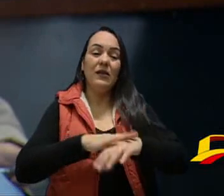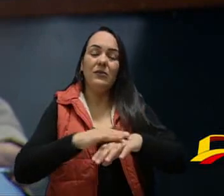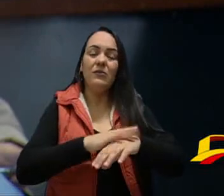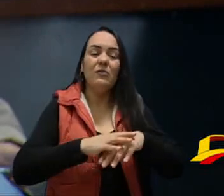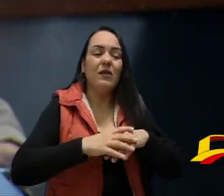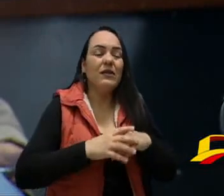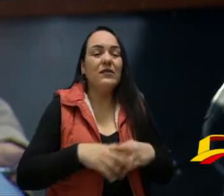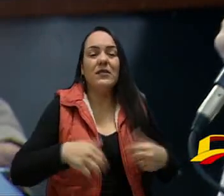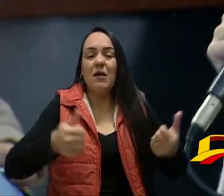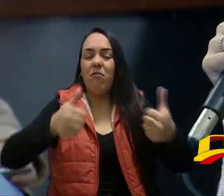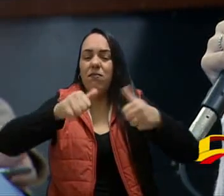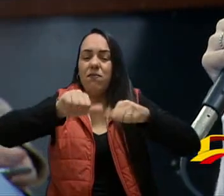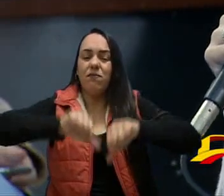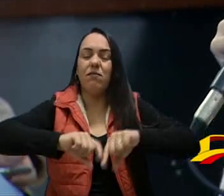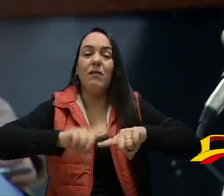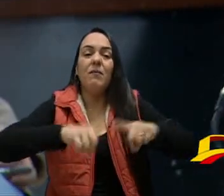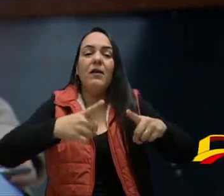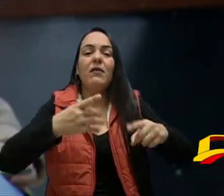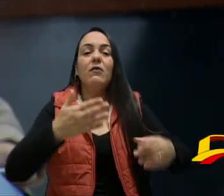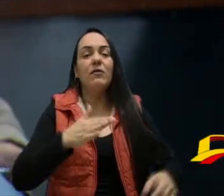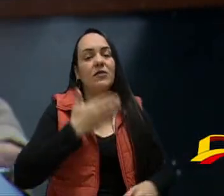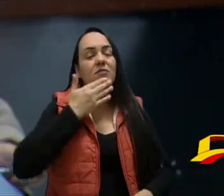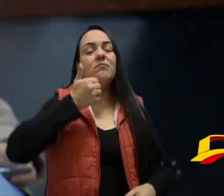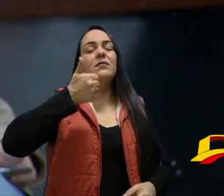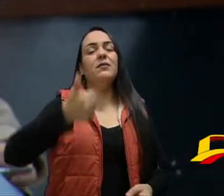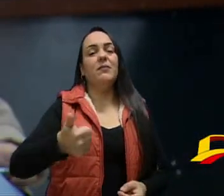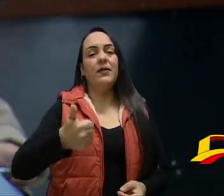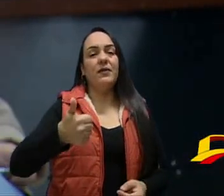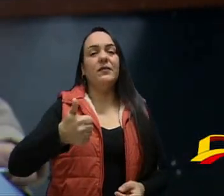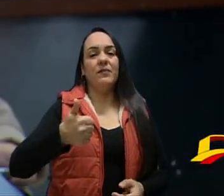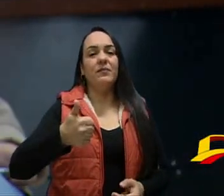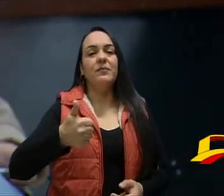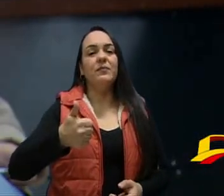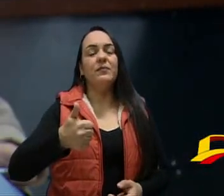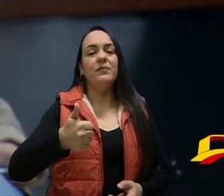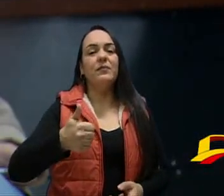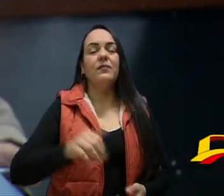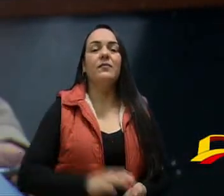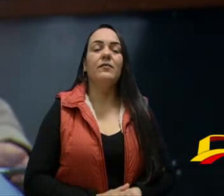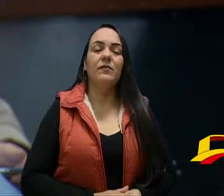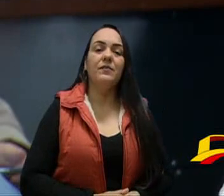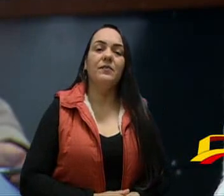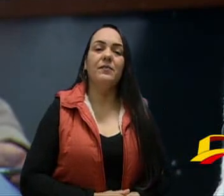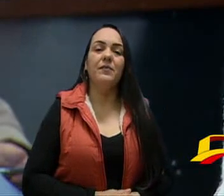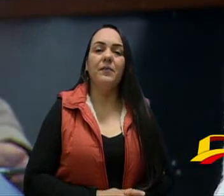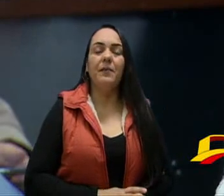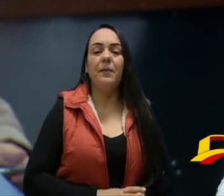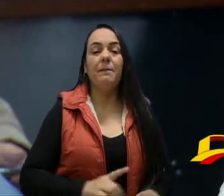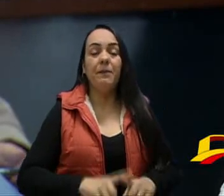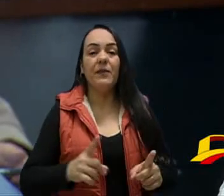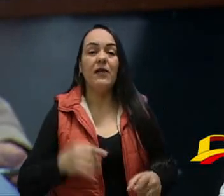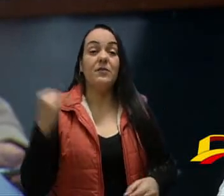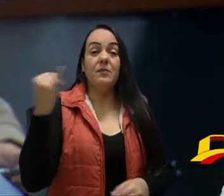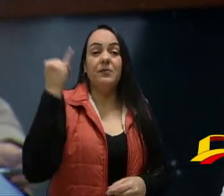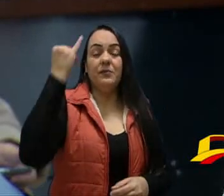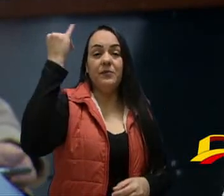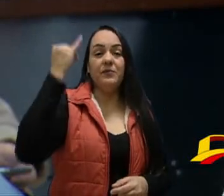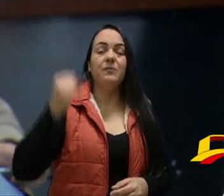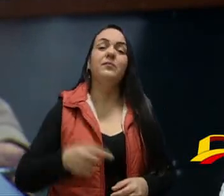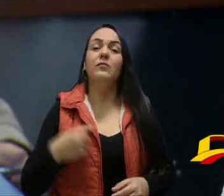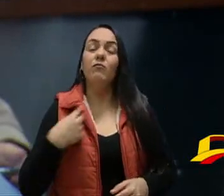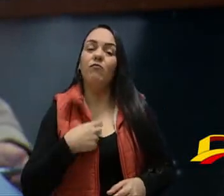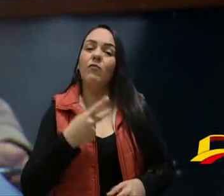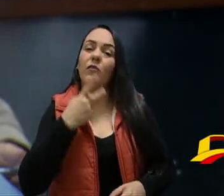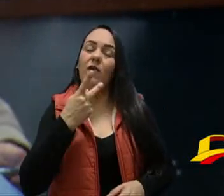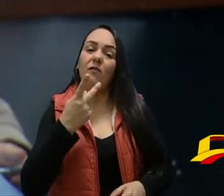tá e já produziram anticorpos é de imunidade é isso é importante e